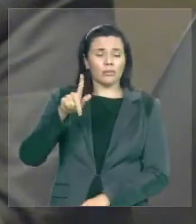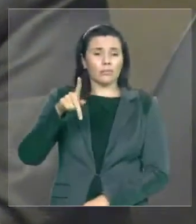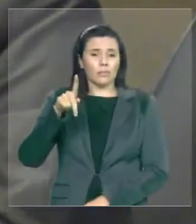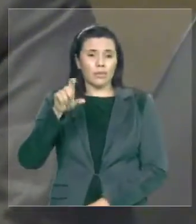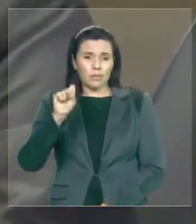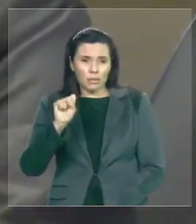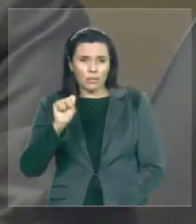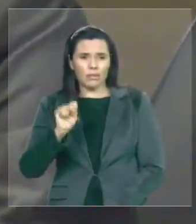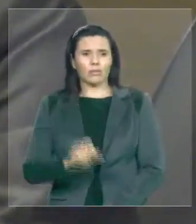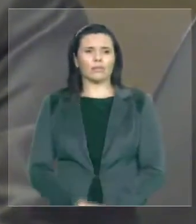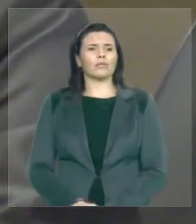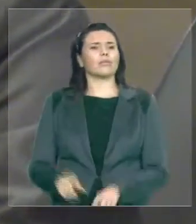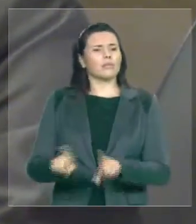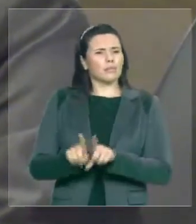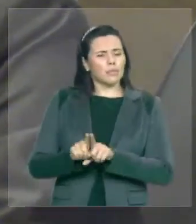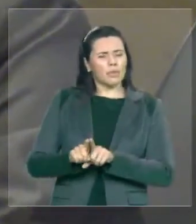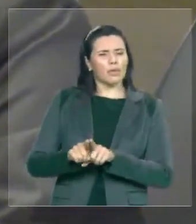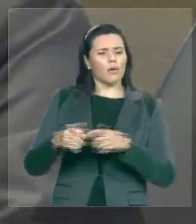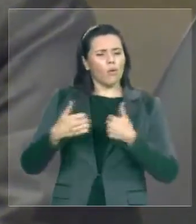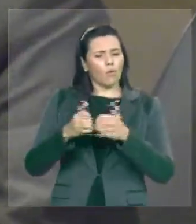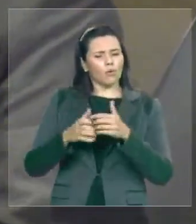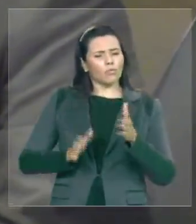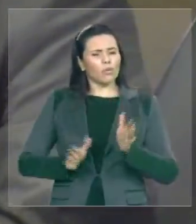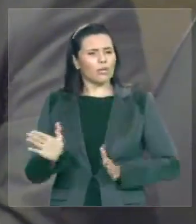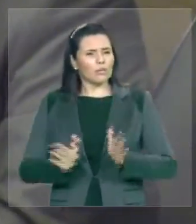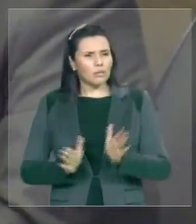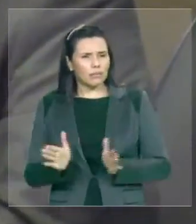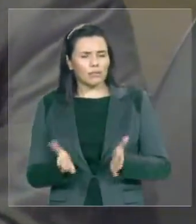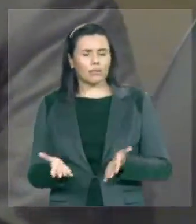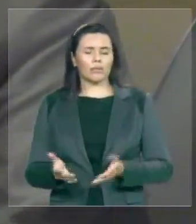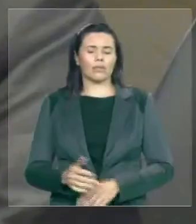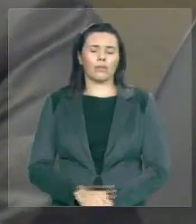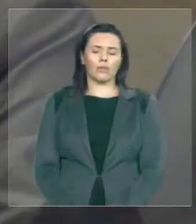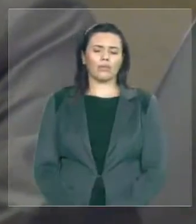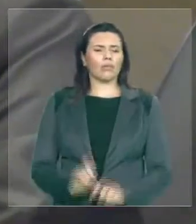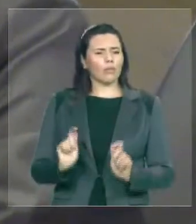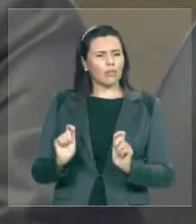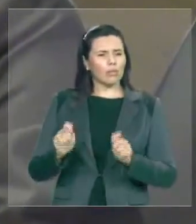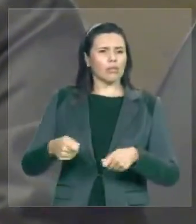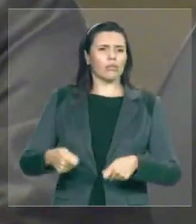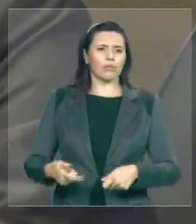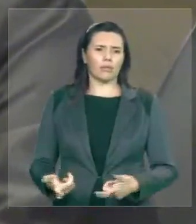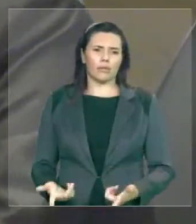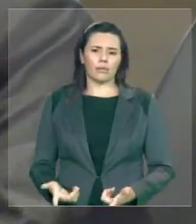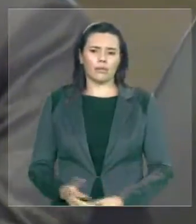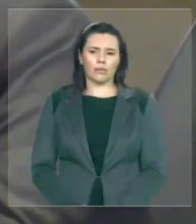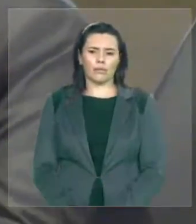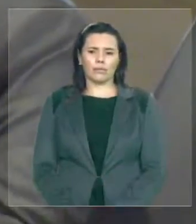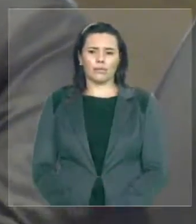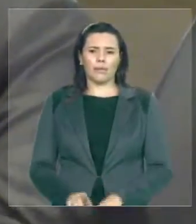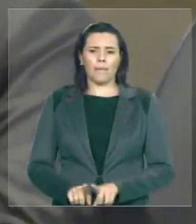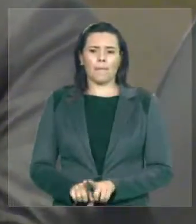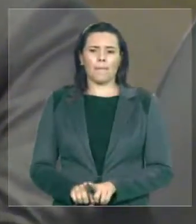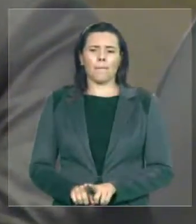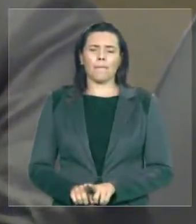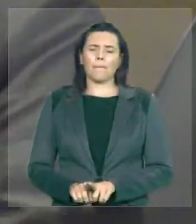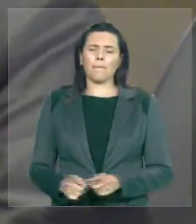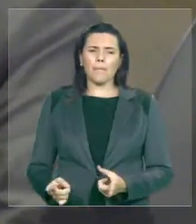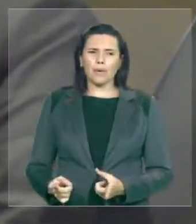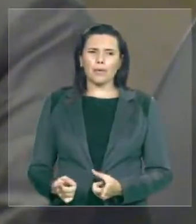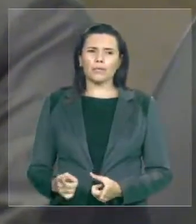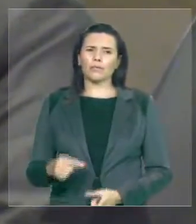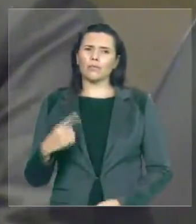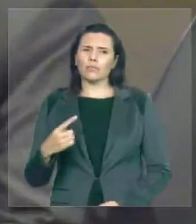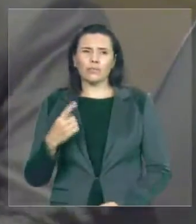em serviços de primeiro mundo. Então, às vezes, a nossa compreensão